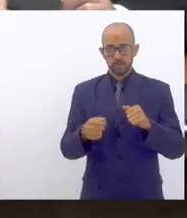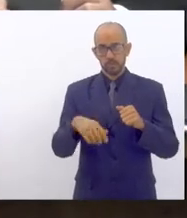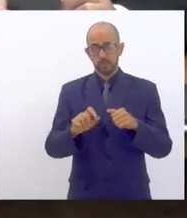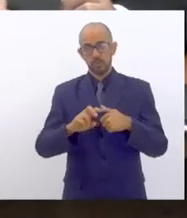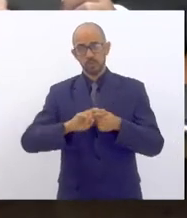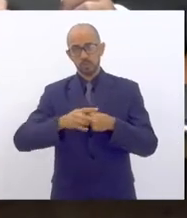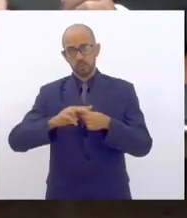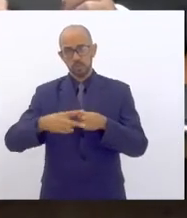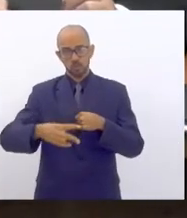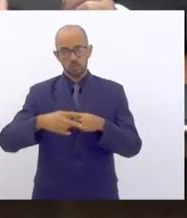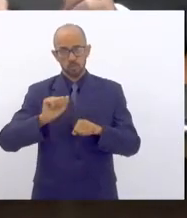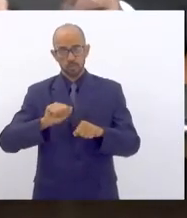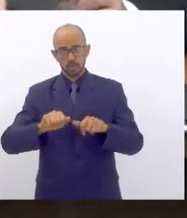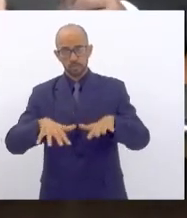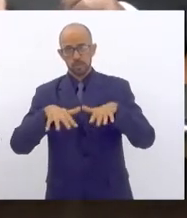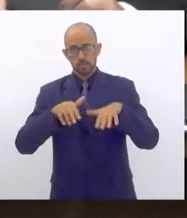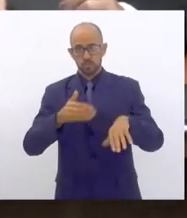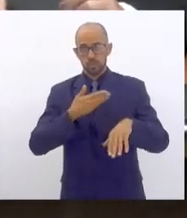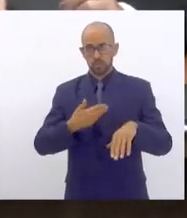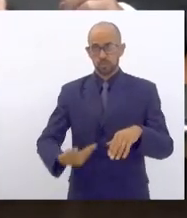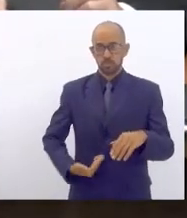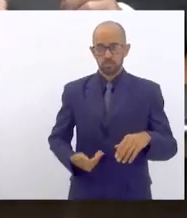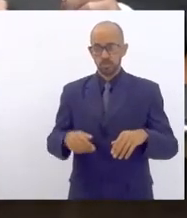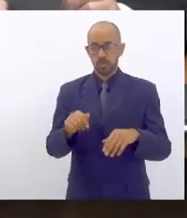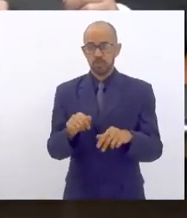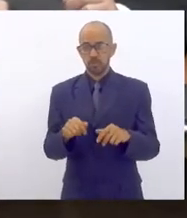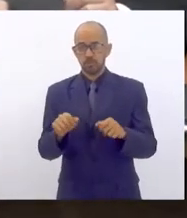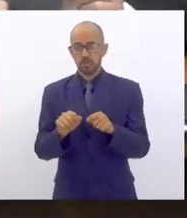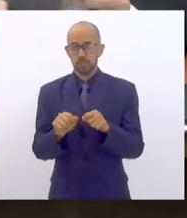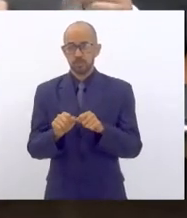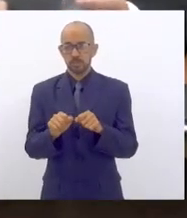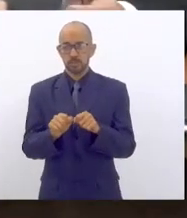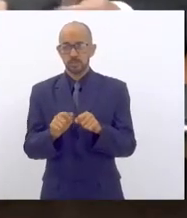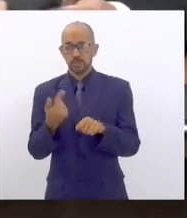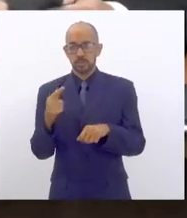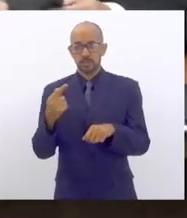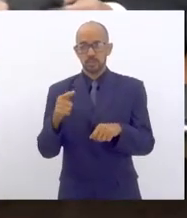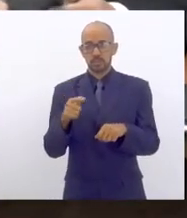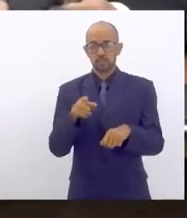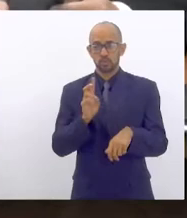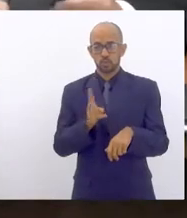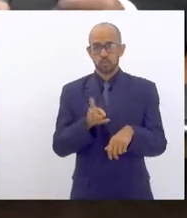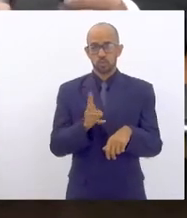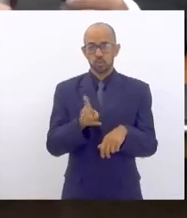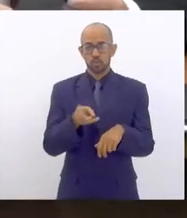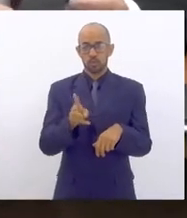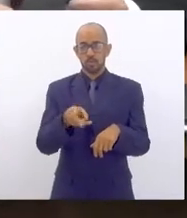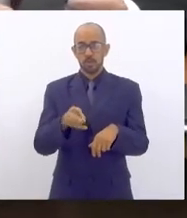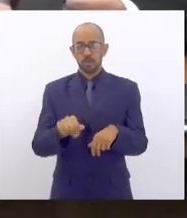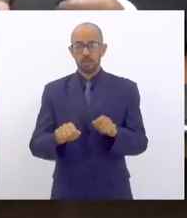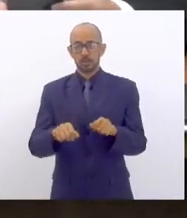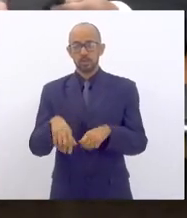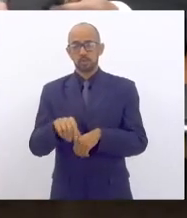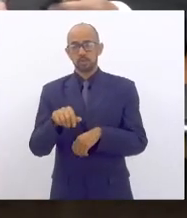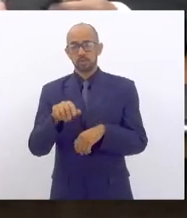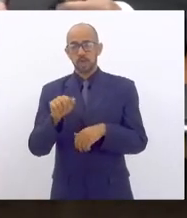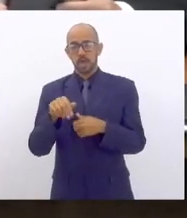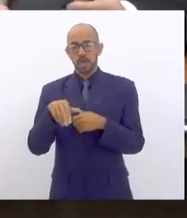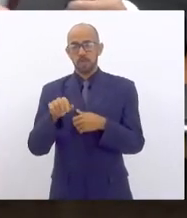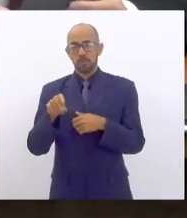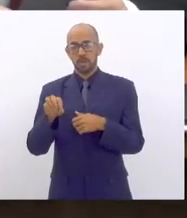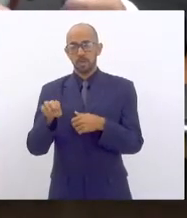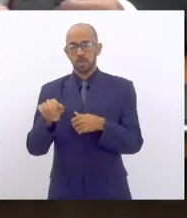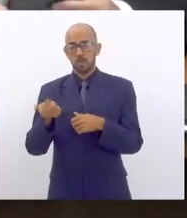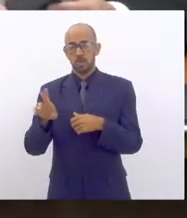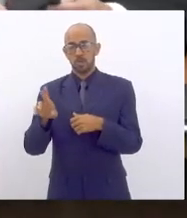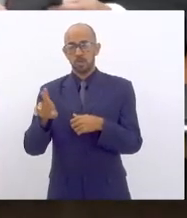debate com os animadores culturais, que vai nesse sentido de garantir a permanência dos animadores culturais na rede, para que esse importante